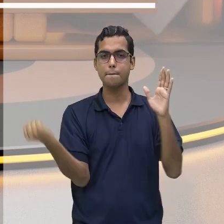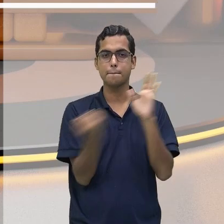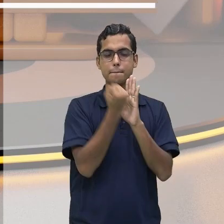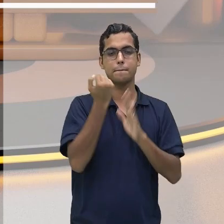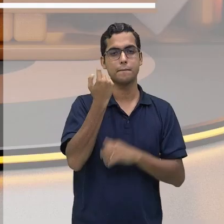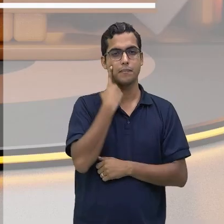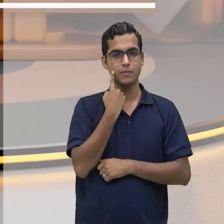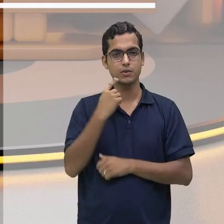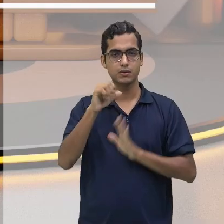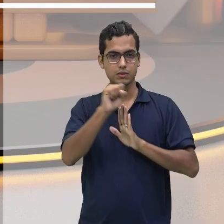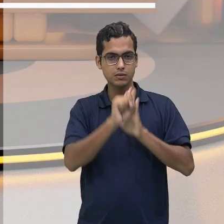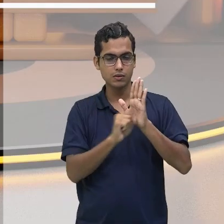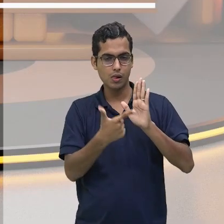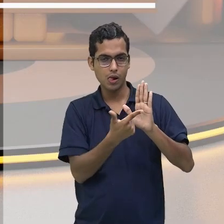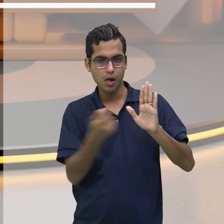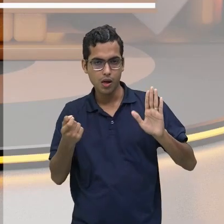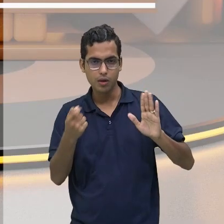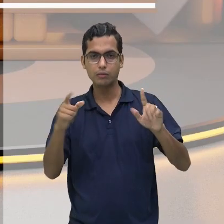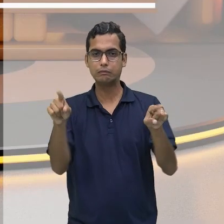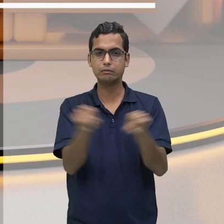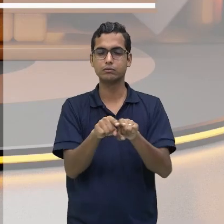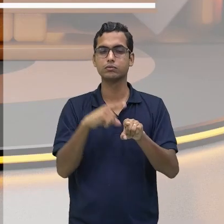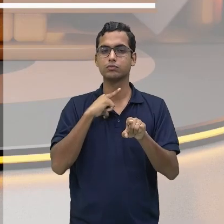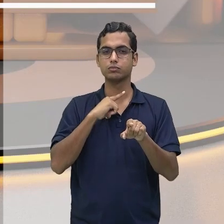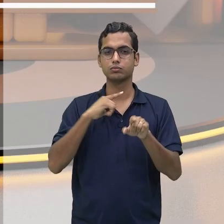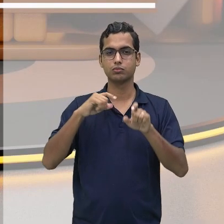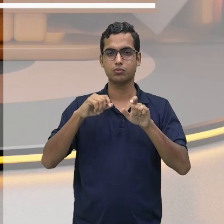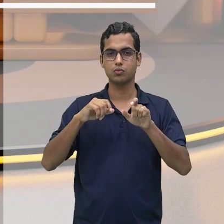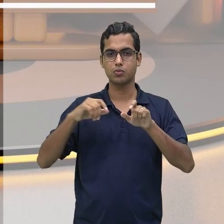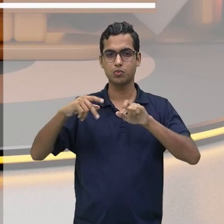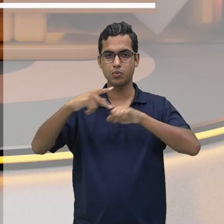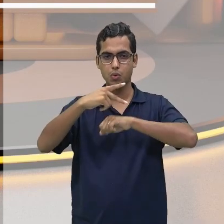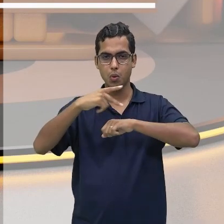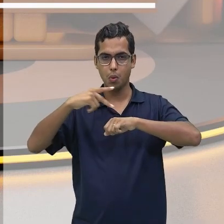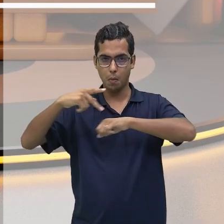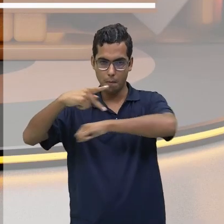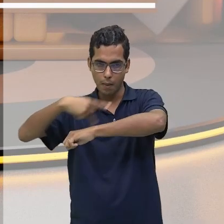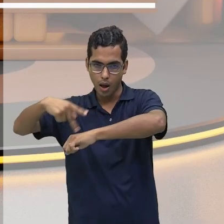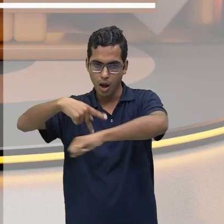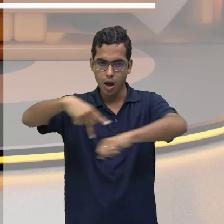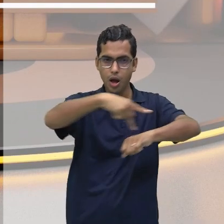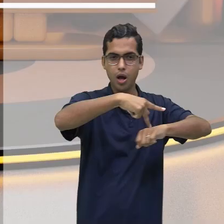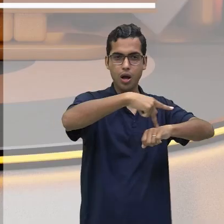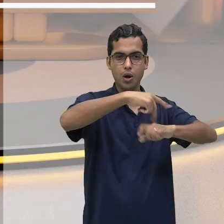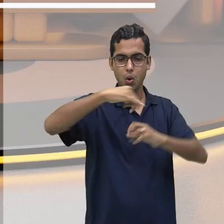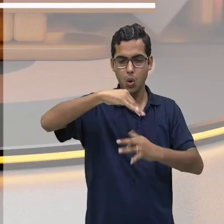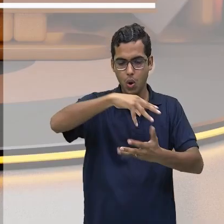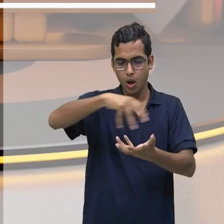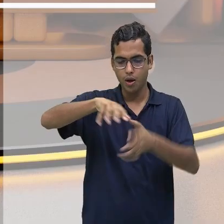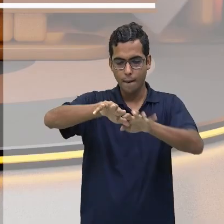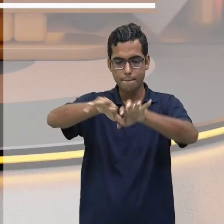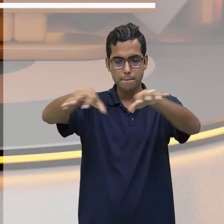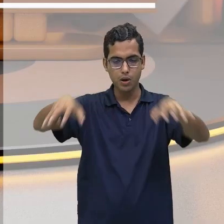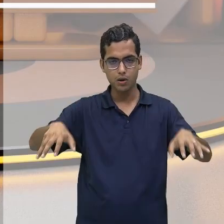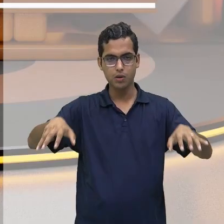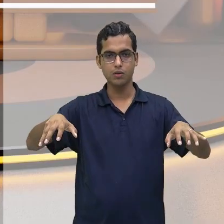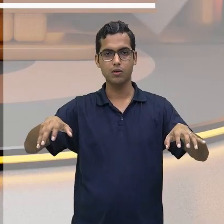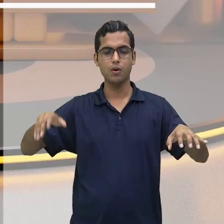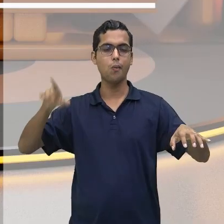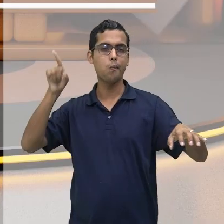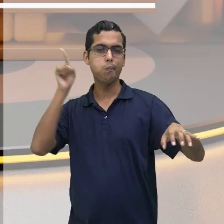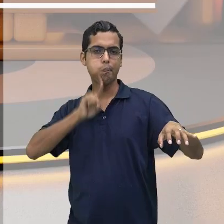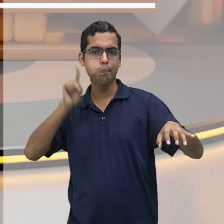segunda metade do século XX e dividiu o mundo em dois grandes blocos de poder, tá? De um lado, os